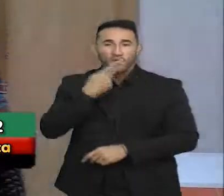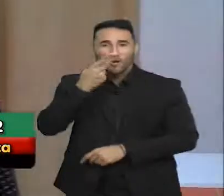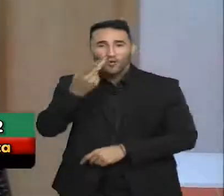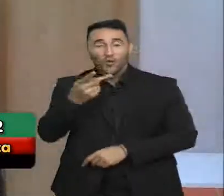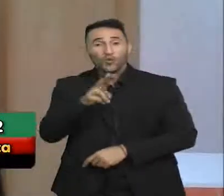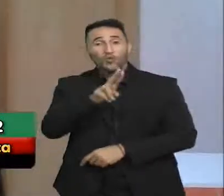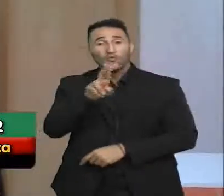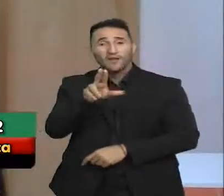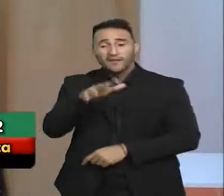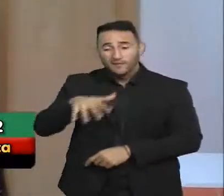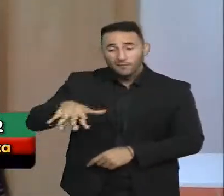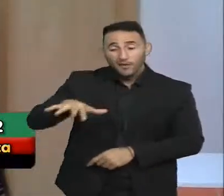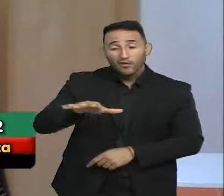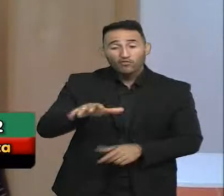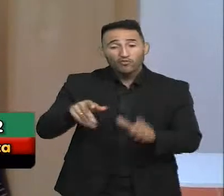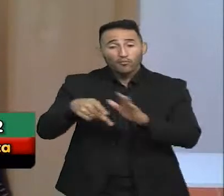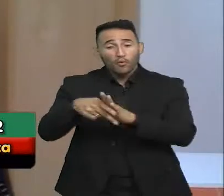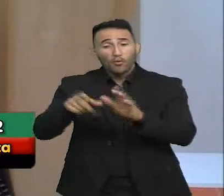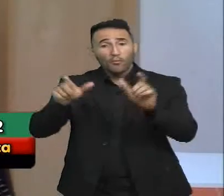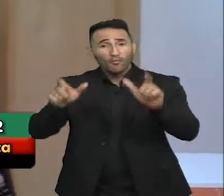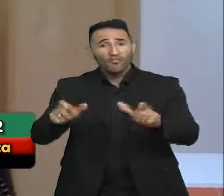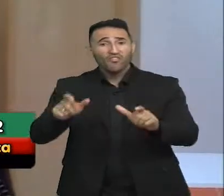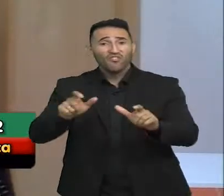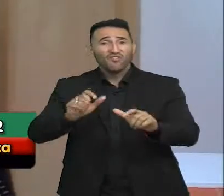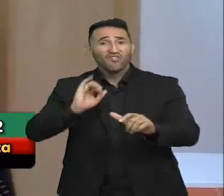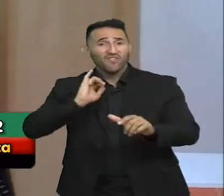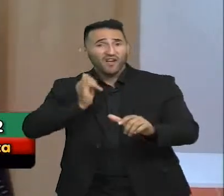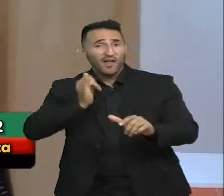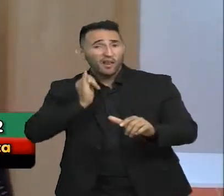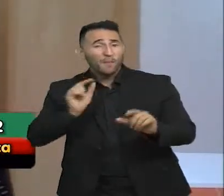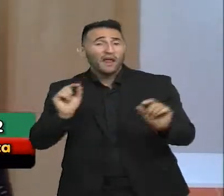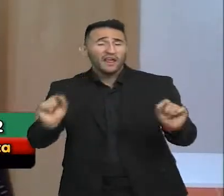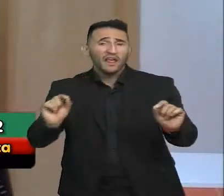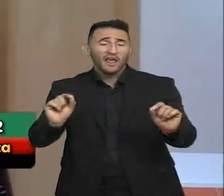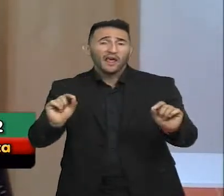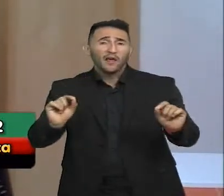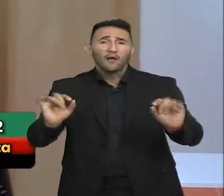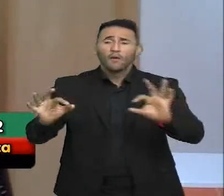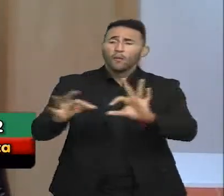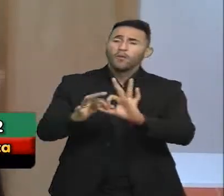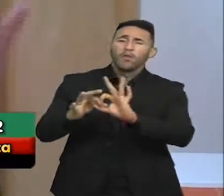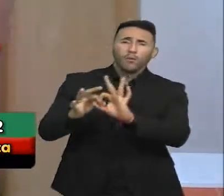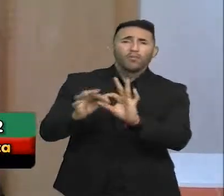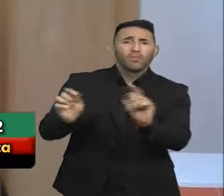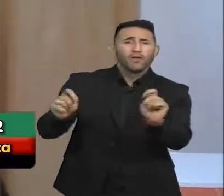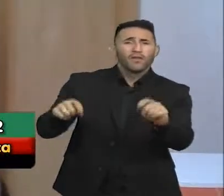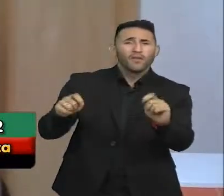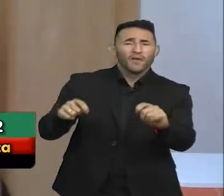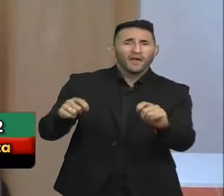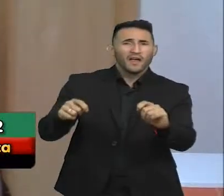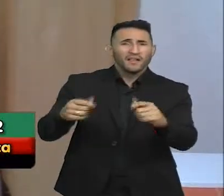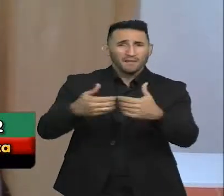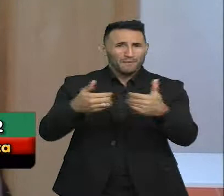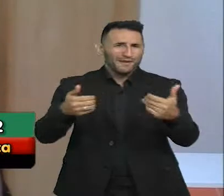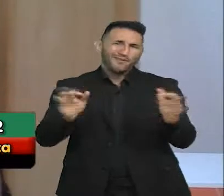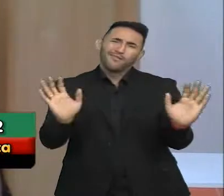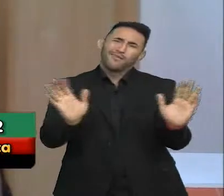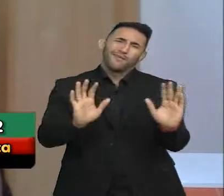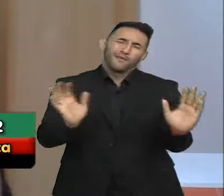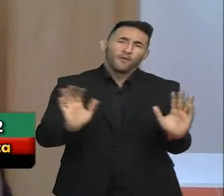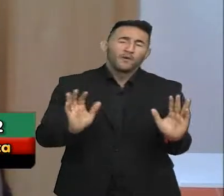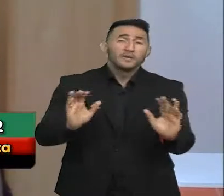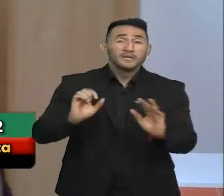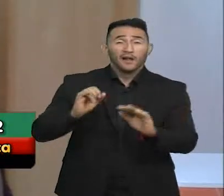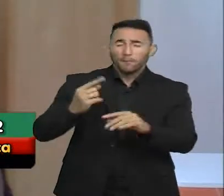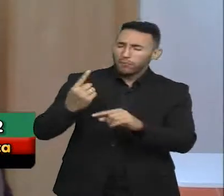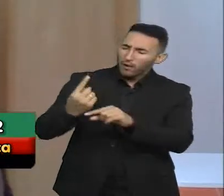esse lugar de fala para trazer o quê? O que nos une, não o que nos separa. Né? Se lá na ancestralidade, lá por